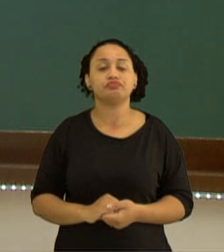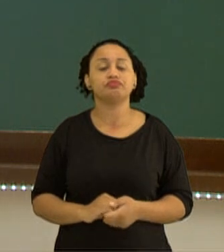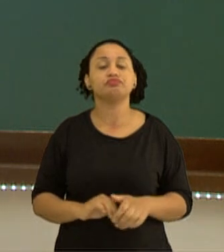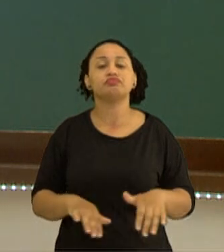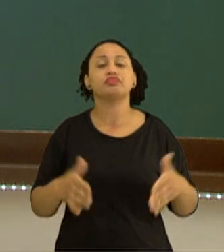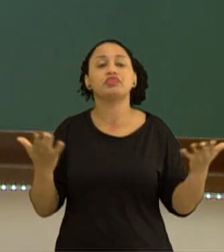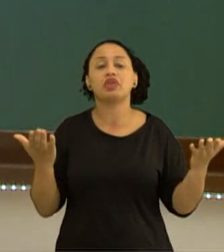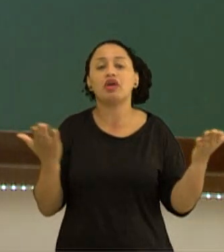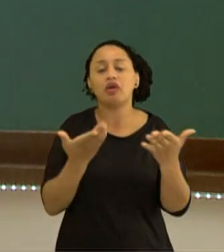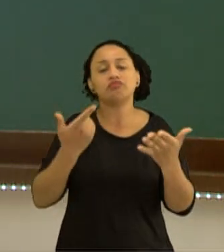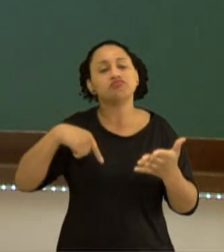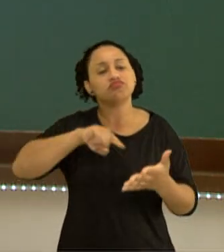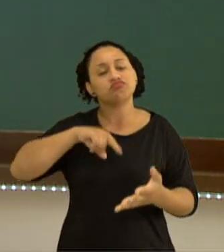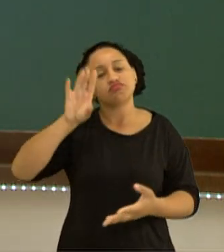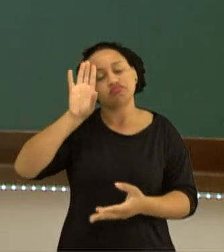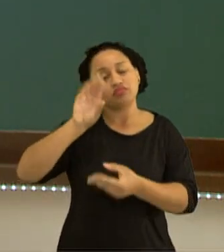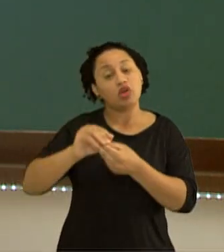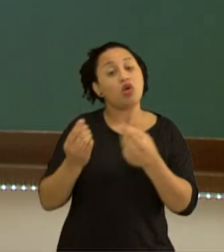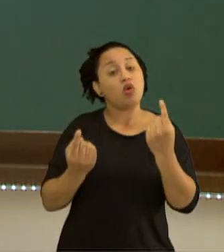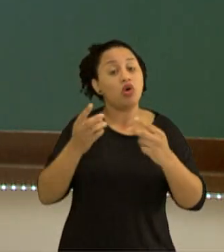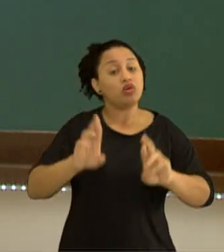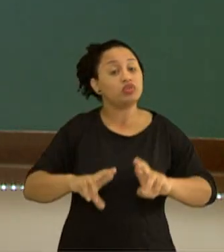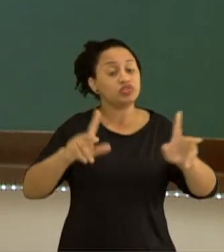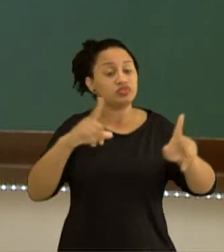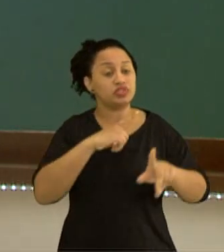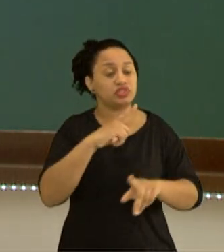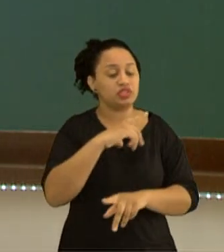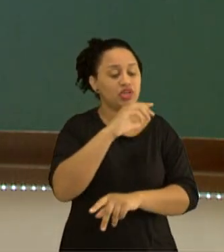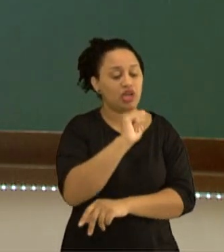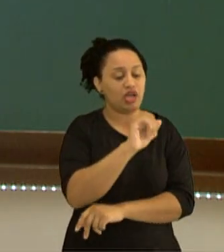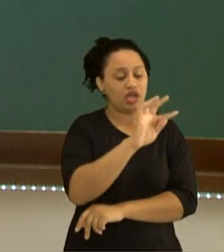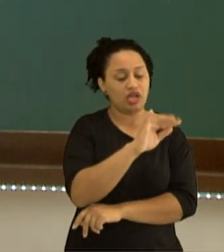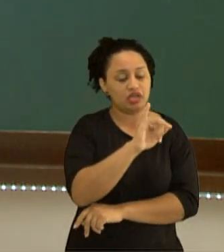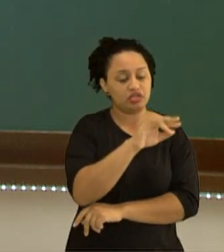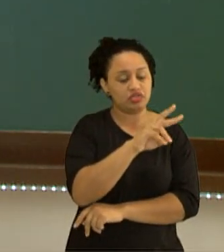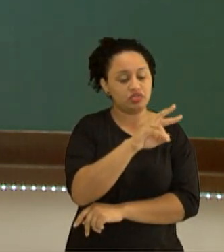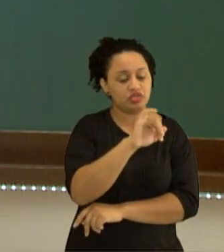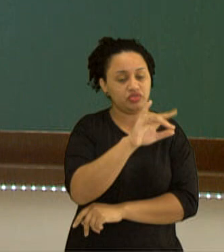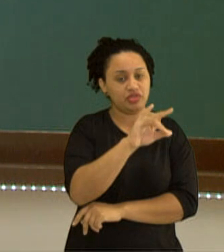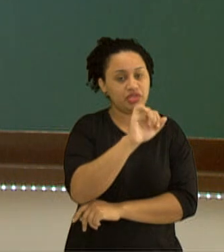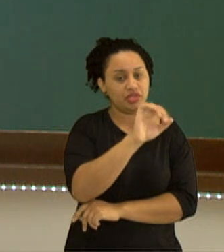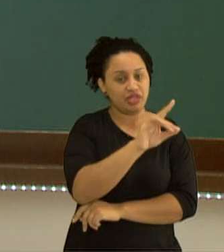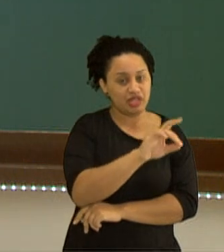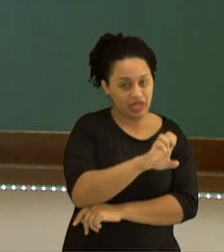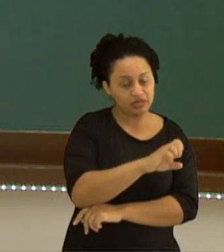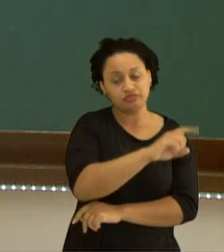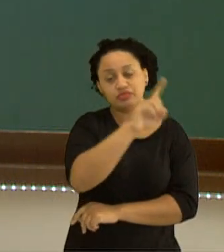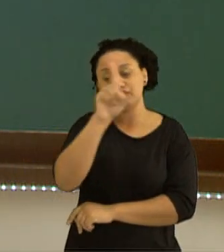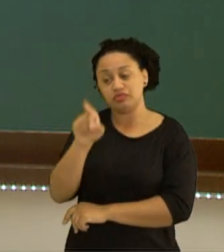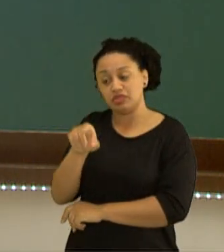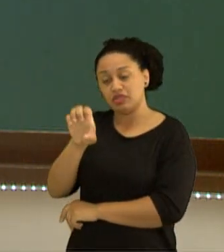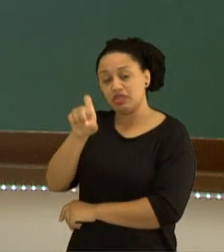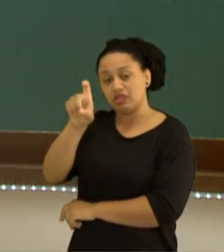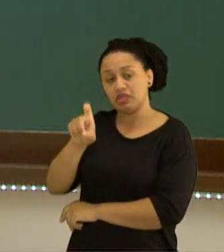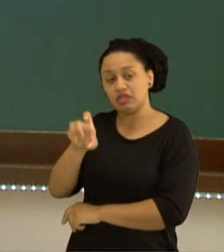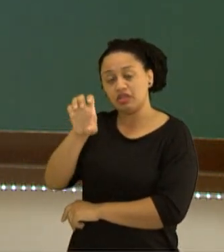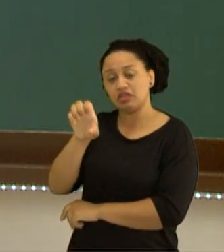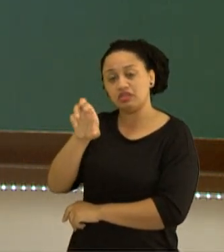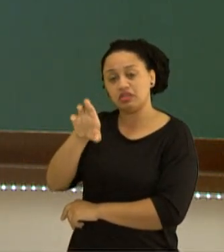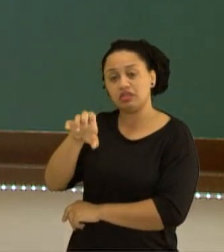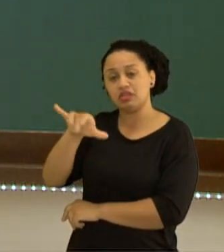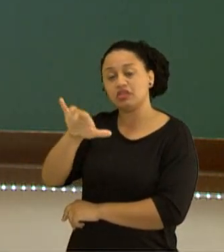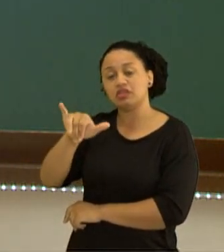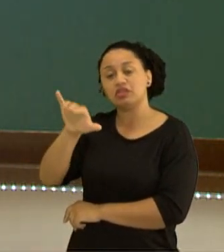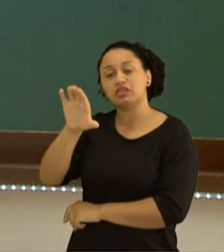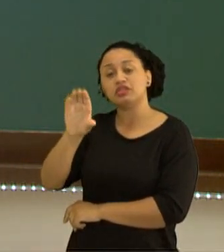Agora vamos compreender a diferença entre atividade física e exercício físico. Isso é importante para a gente compreender esse conceito